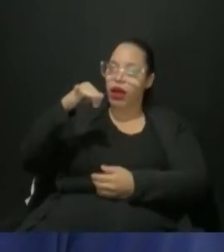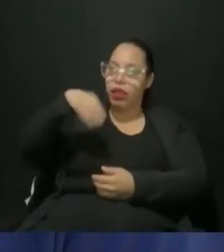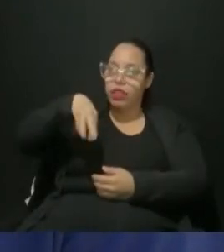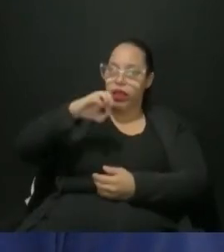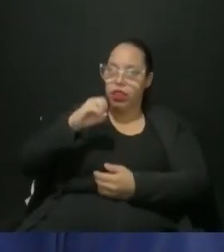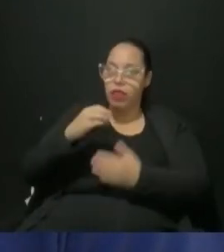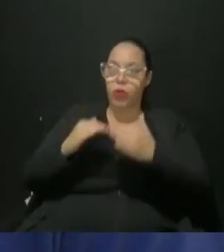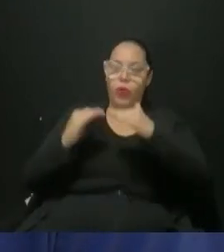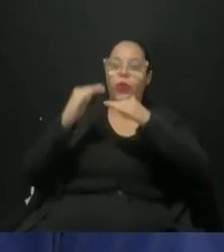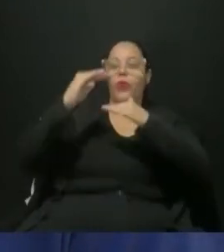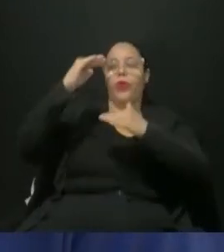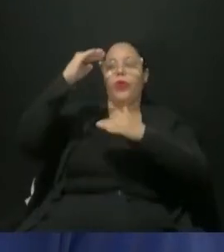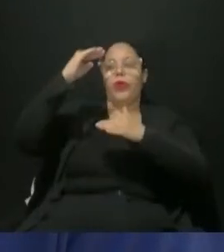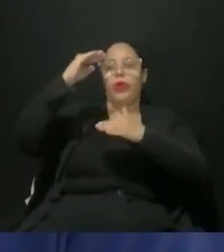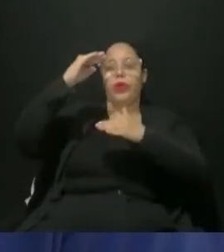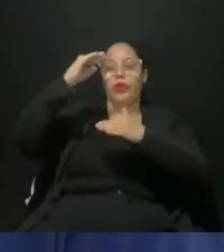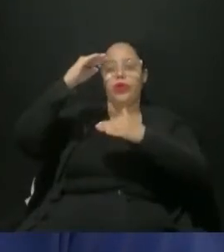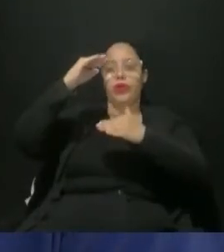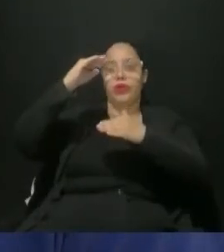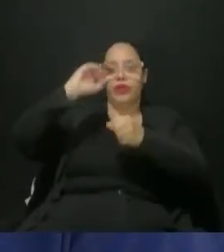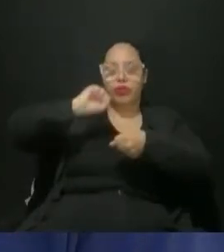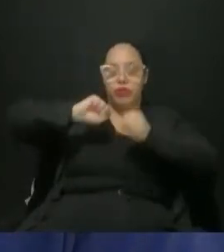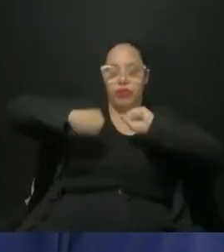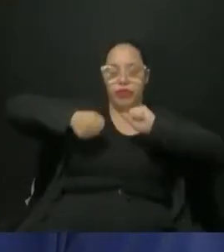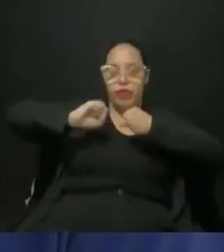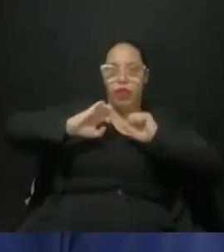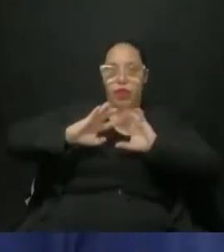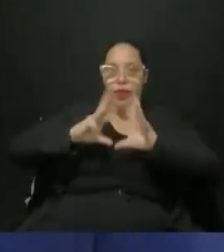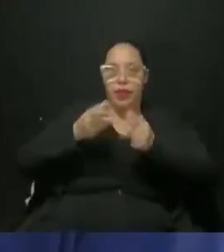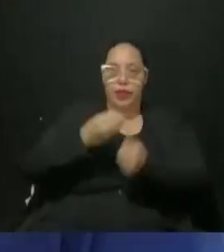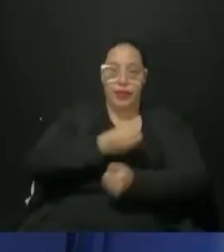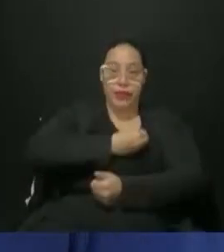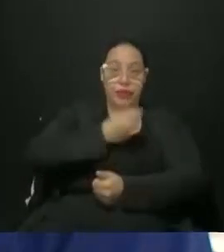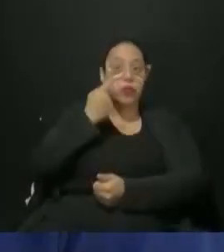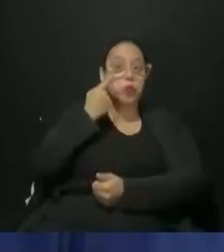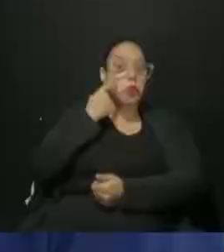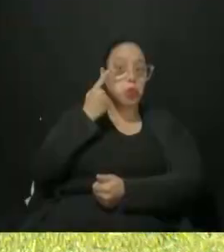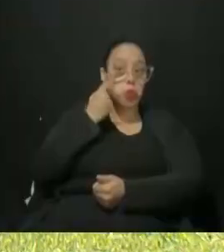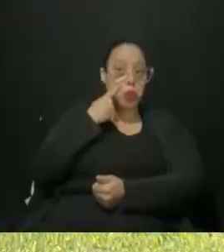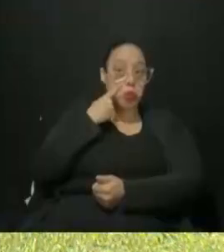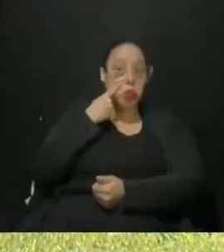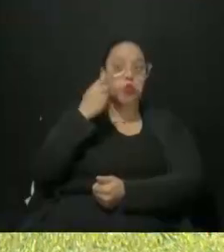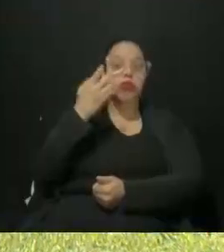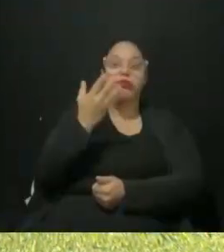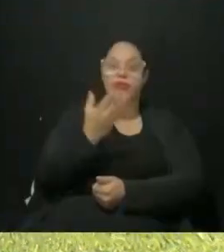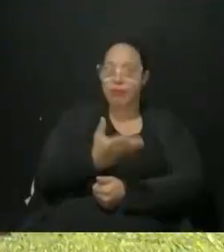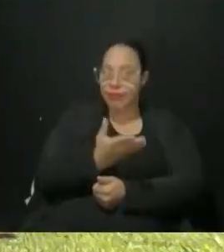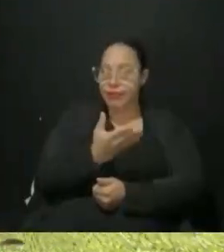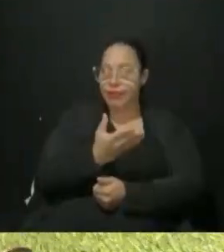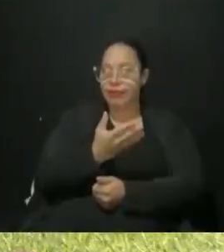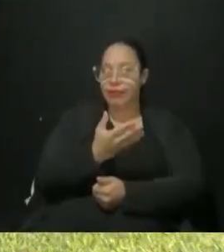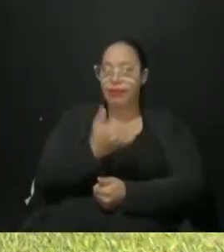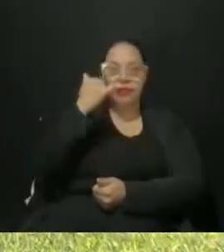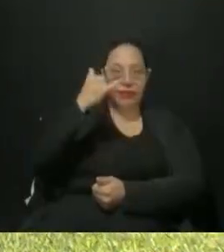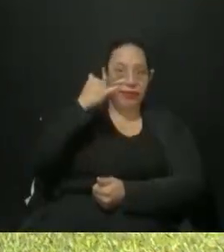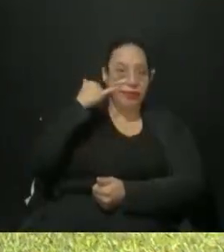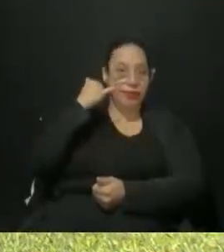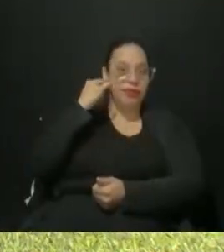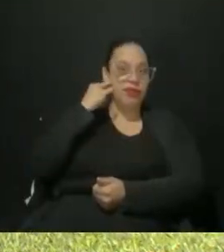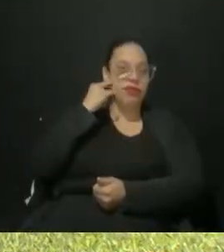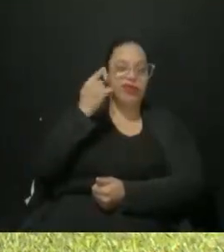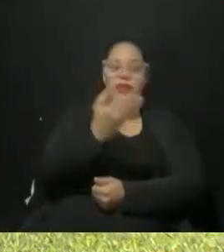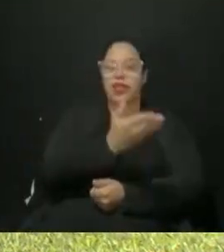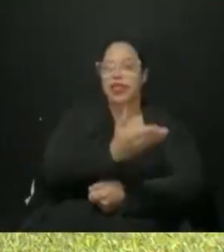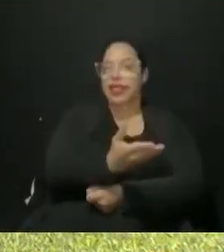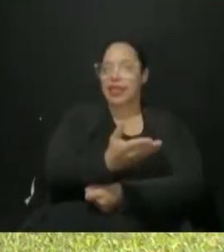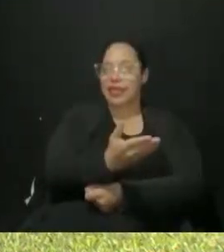atletismo elas se desenvolvem e começa a ter esse repertório motor que leva pra vida inteira para mais informações do projeto Entre